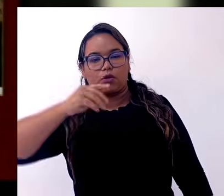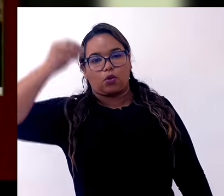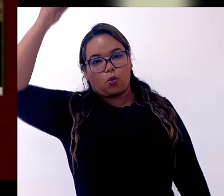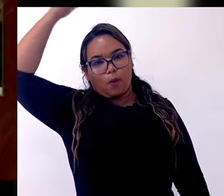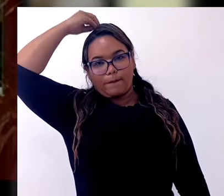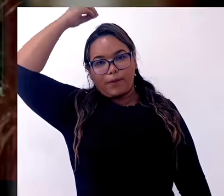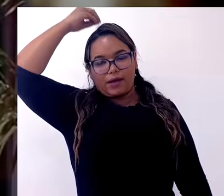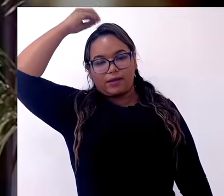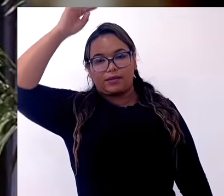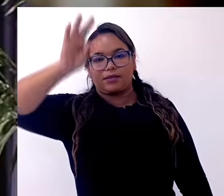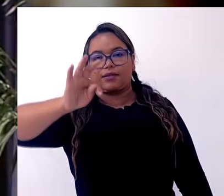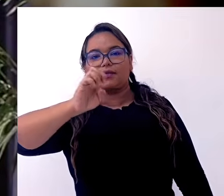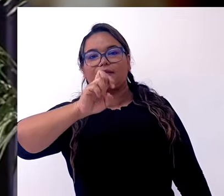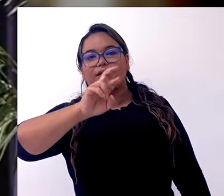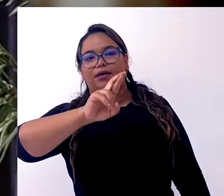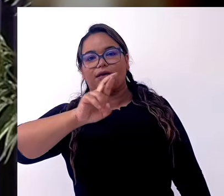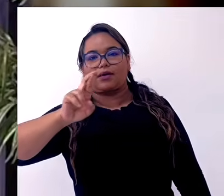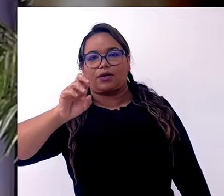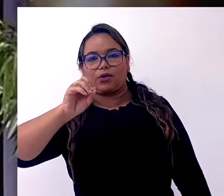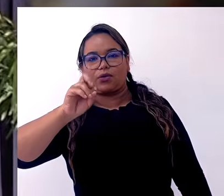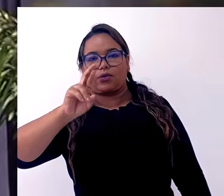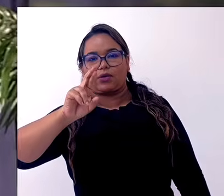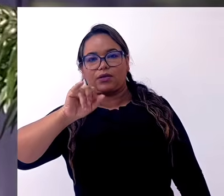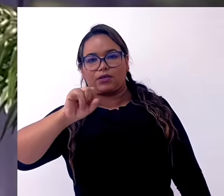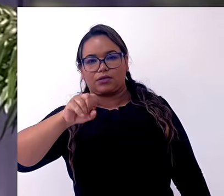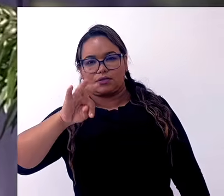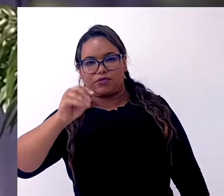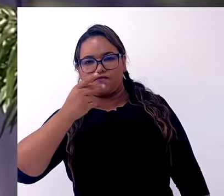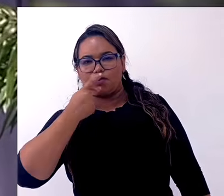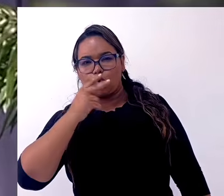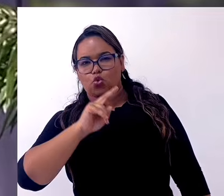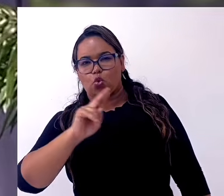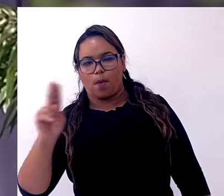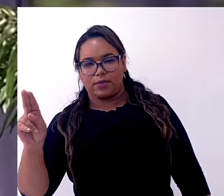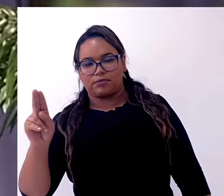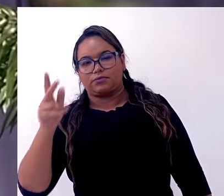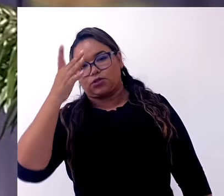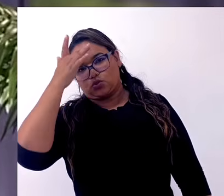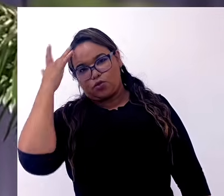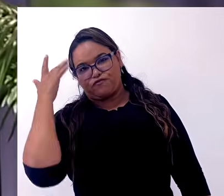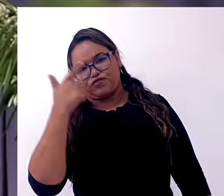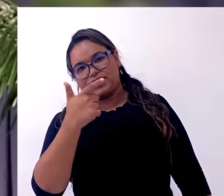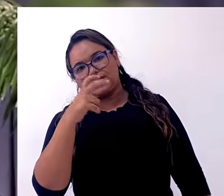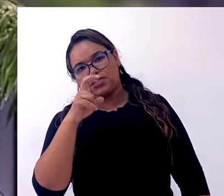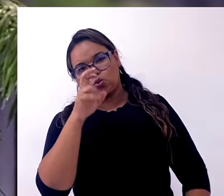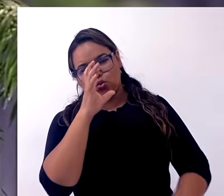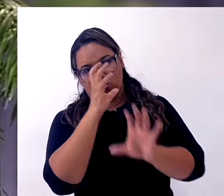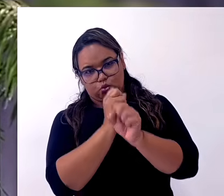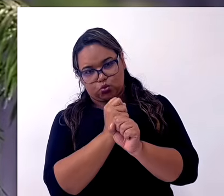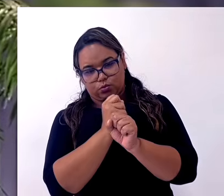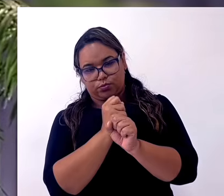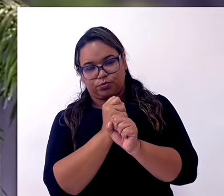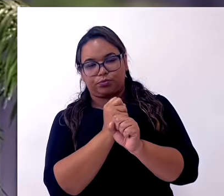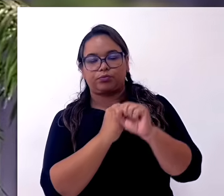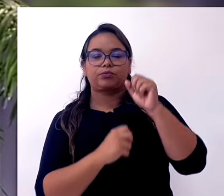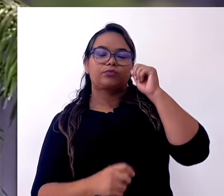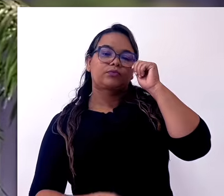uma nova ordem mundial. Muito bem, isso é suficiente. Nós vimos os edifícios